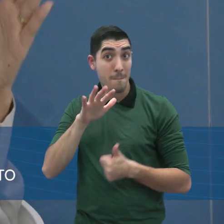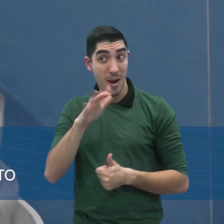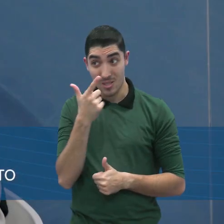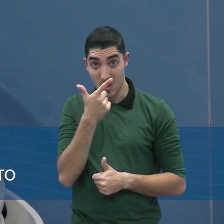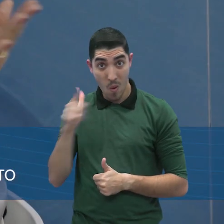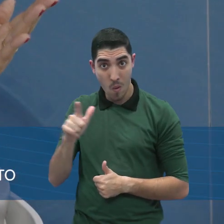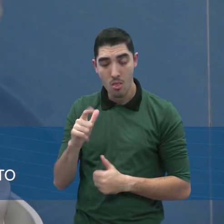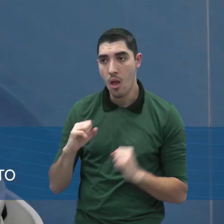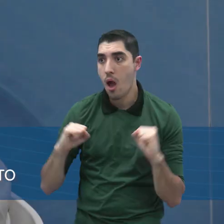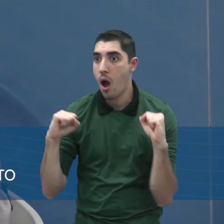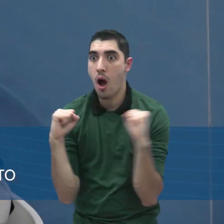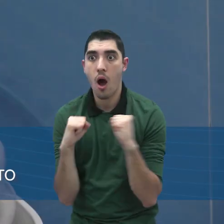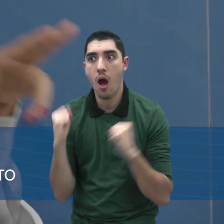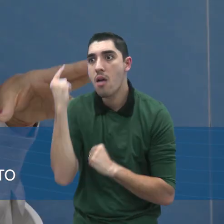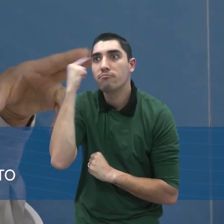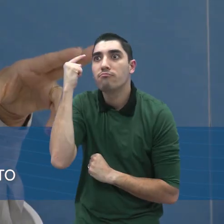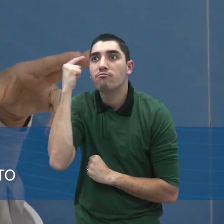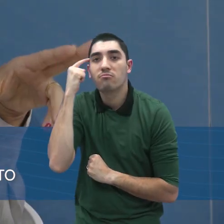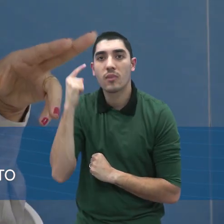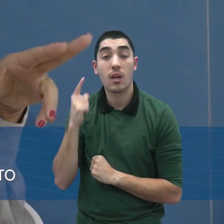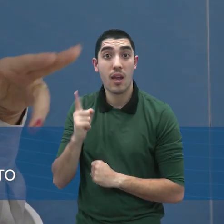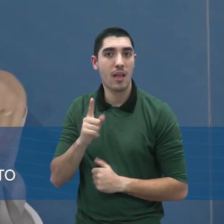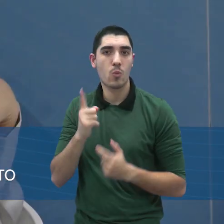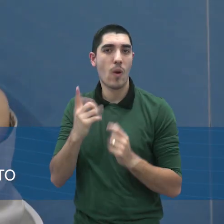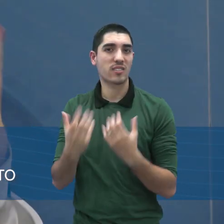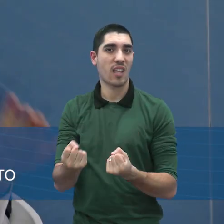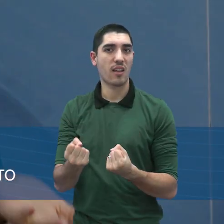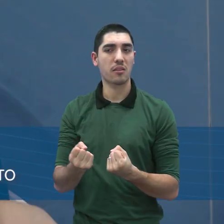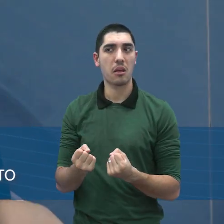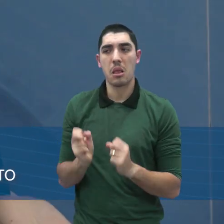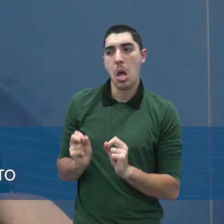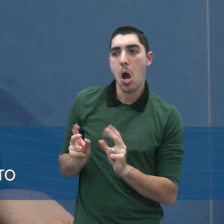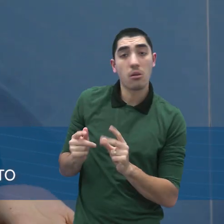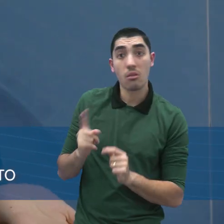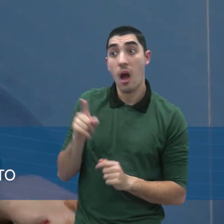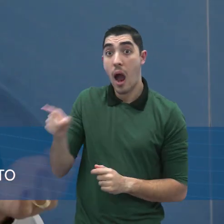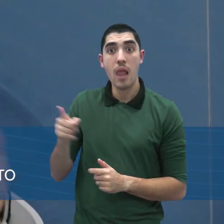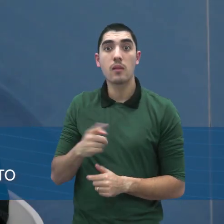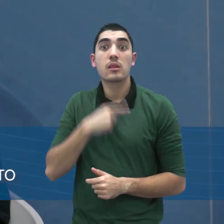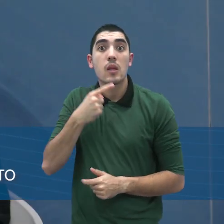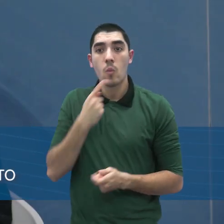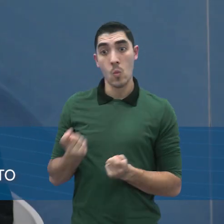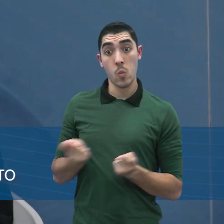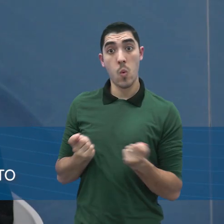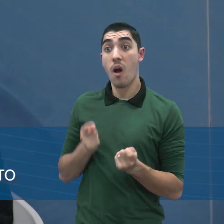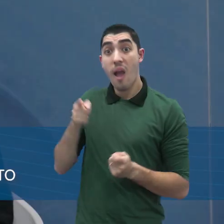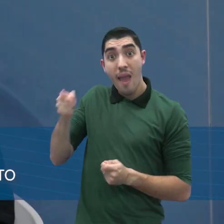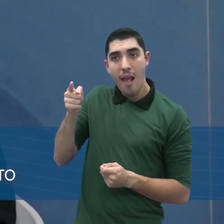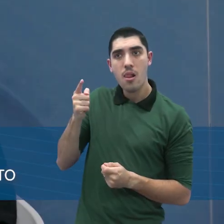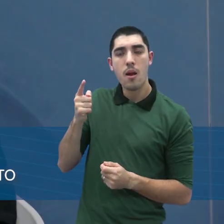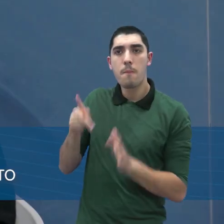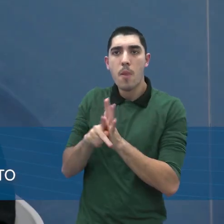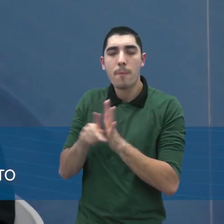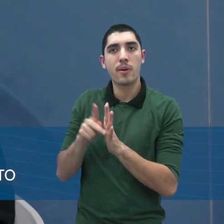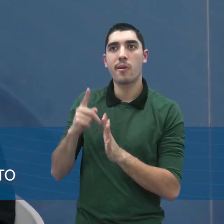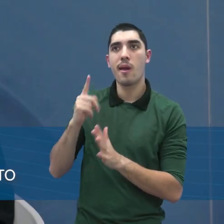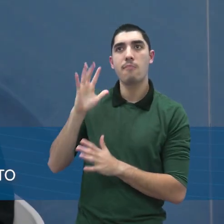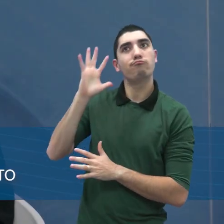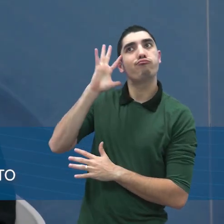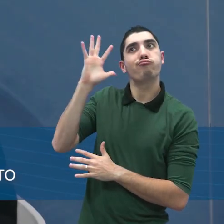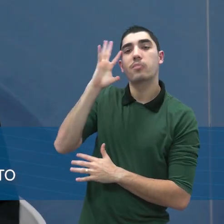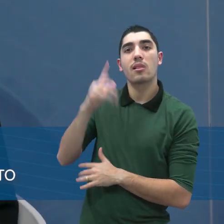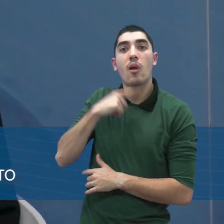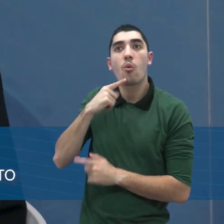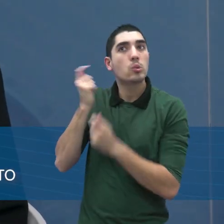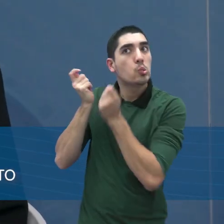vai nessa rigidez que a pessoa perde o controle das próprias ideias. A pessoa não tem ideia,